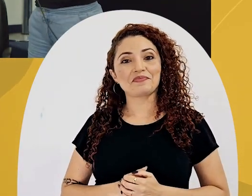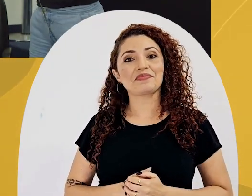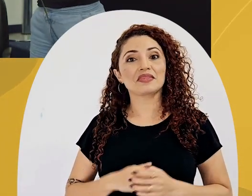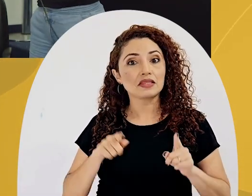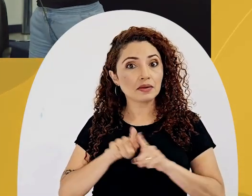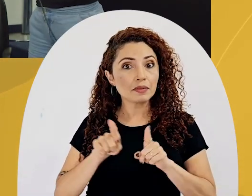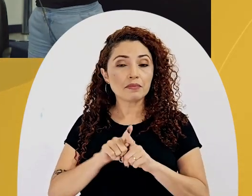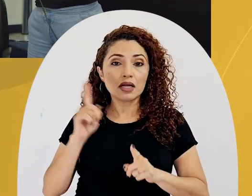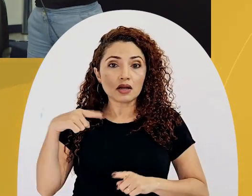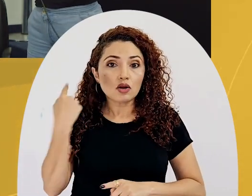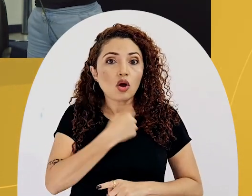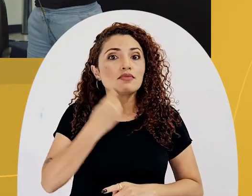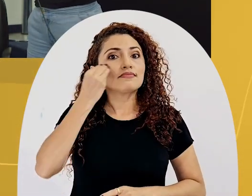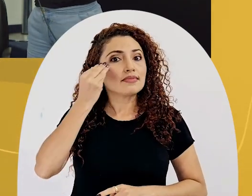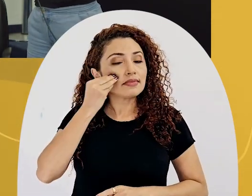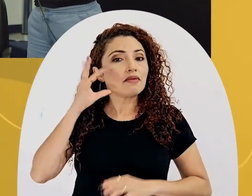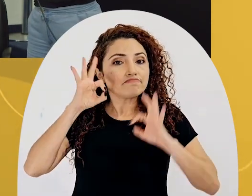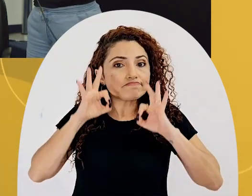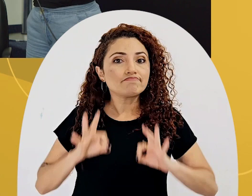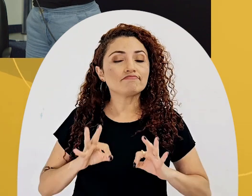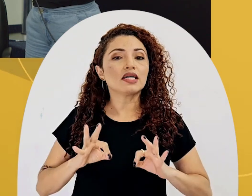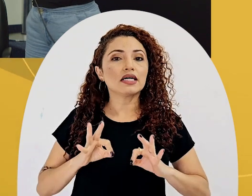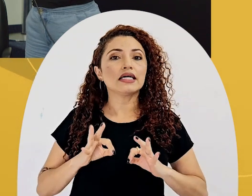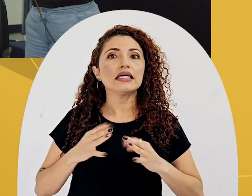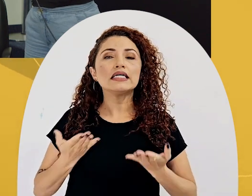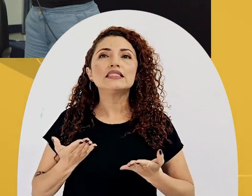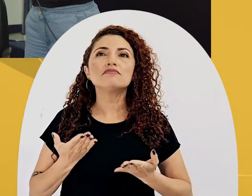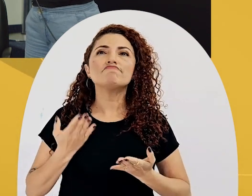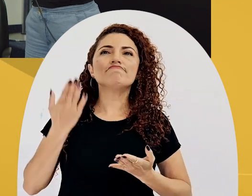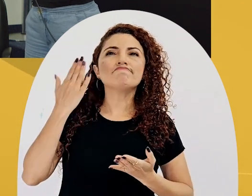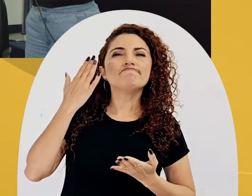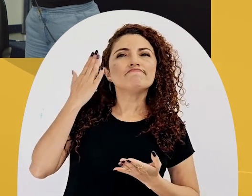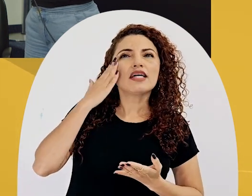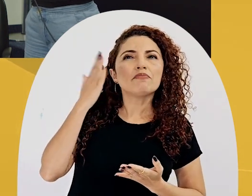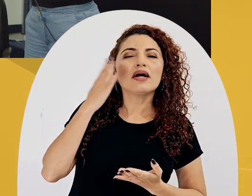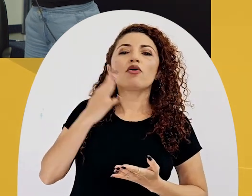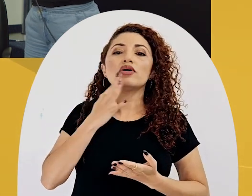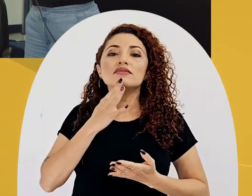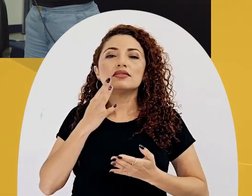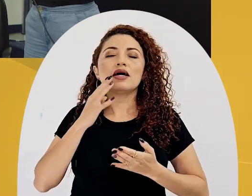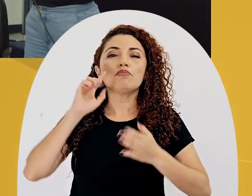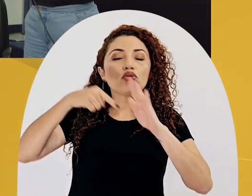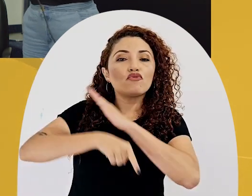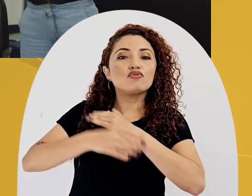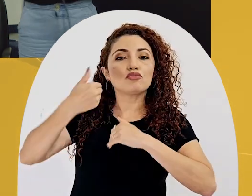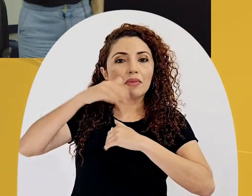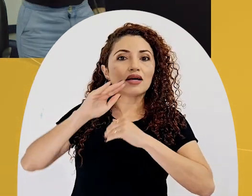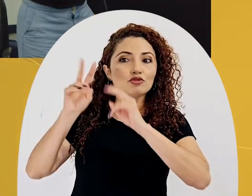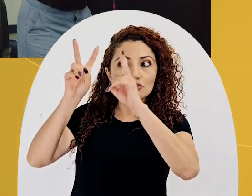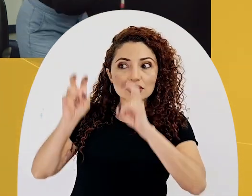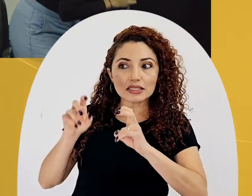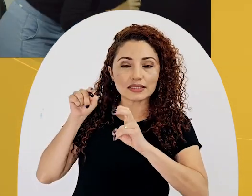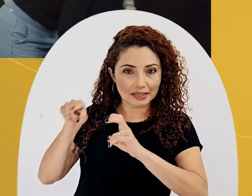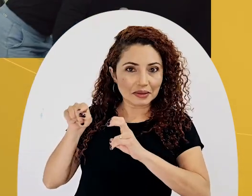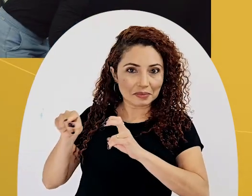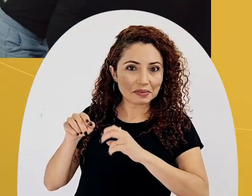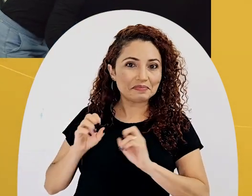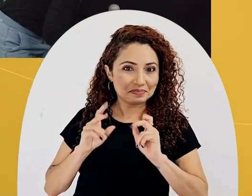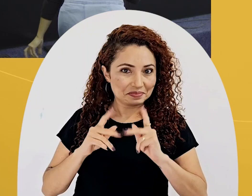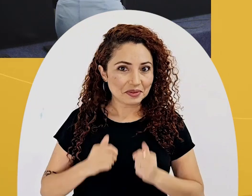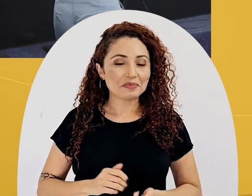gente tentar de fato, né, se aprofundar mais sobre o tema e sair daqui com mais conhecimento do que a gente está chegando.